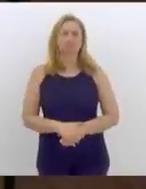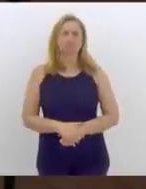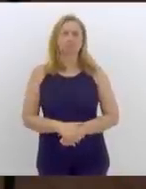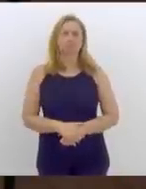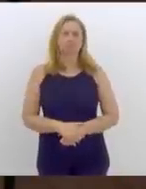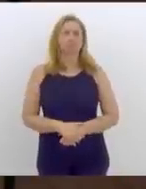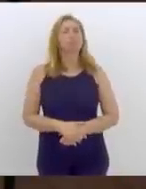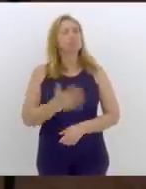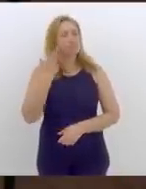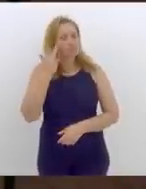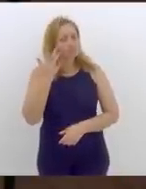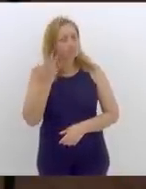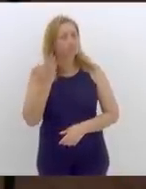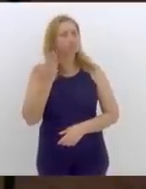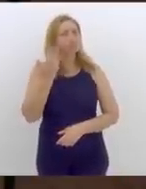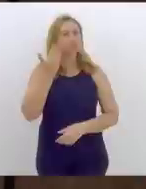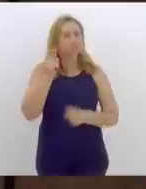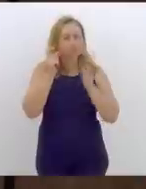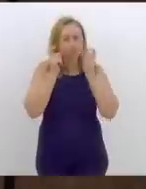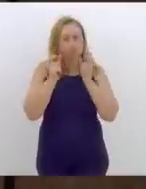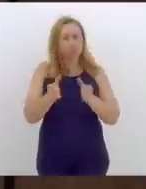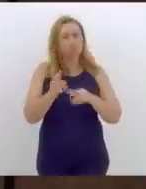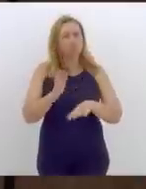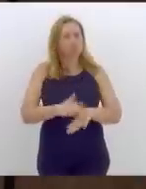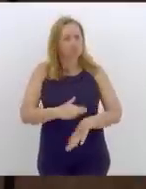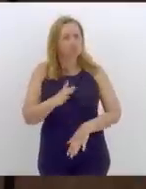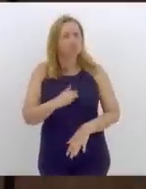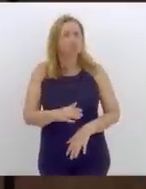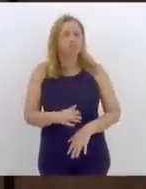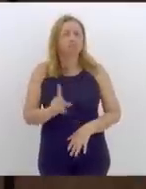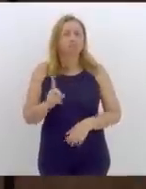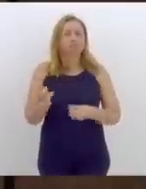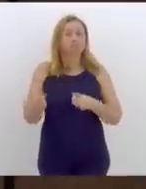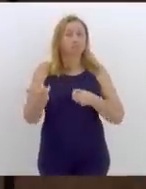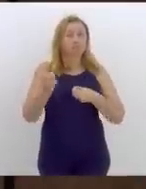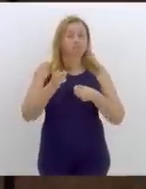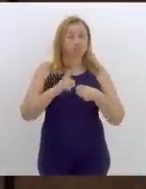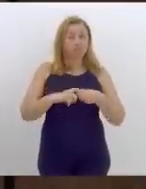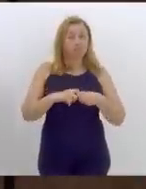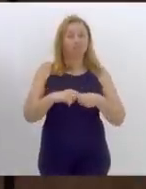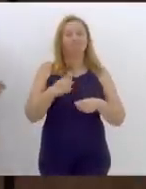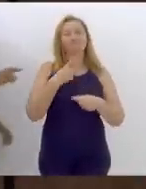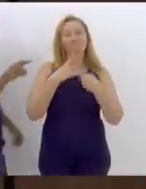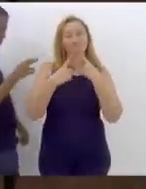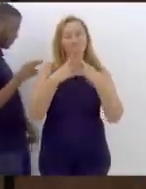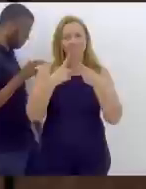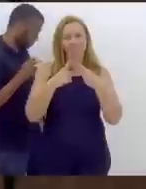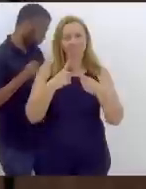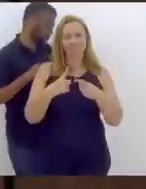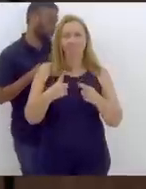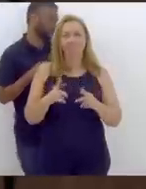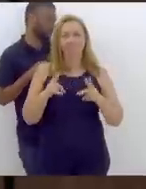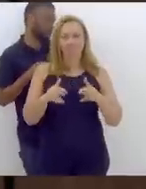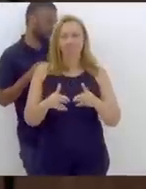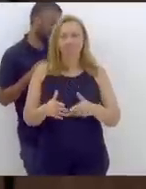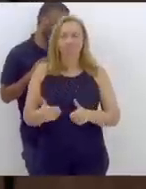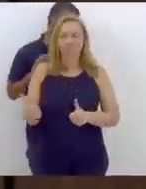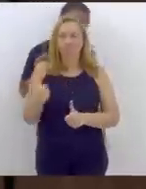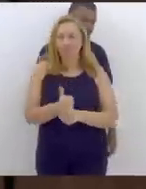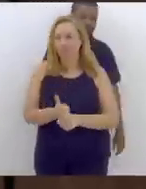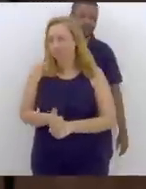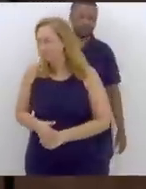acho que nós temos que ter um pouco mais de atenção para a gente não voltar aqui discutir como estamos discutindo